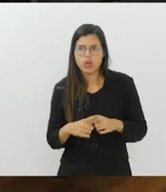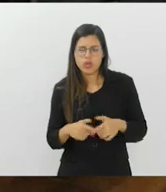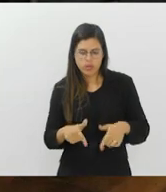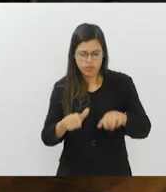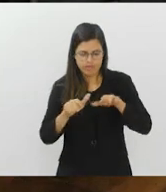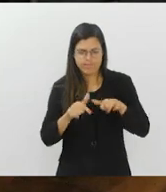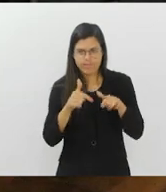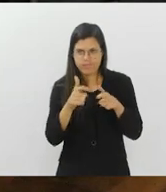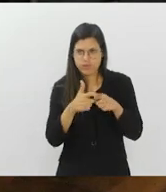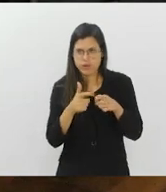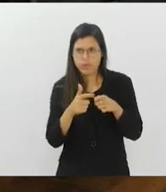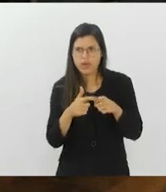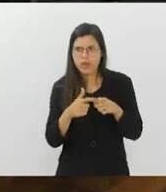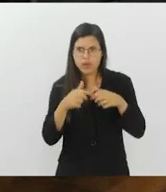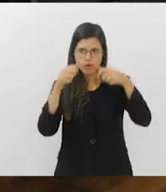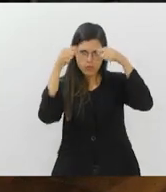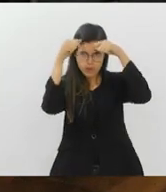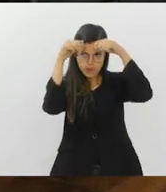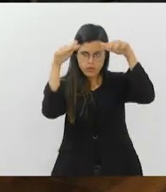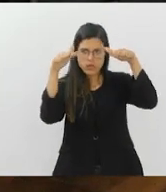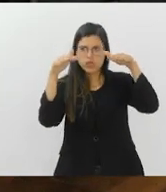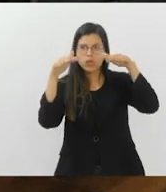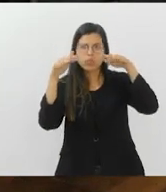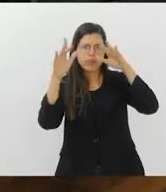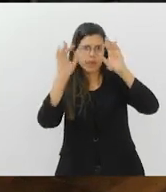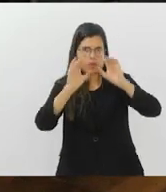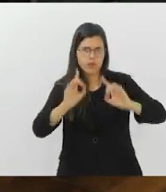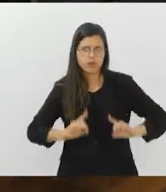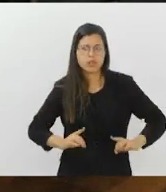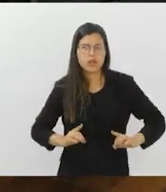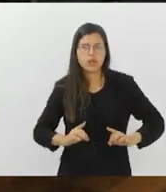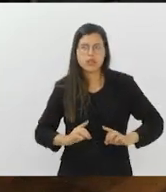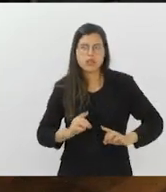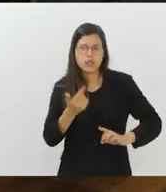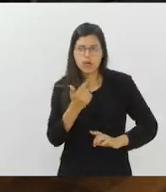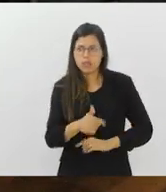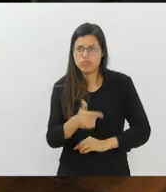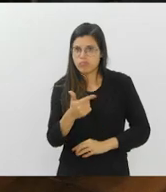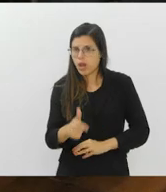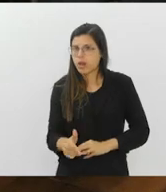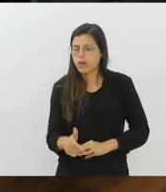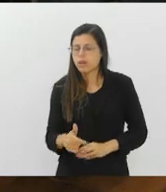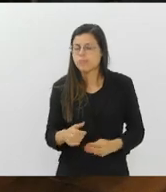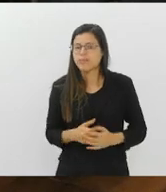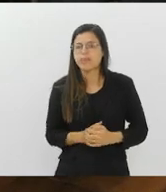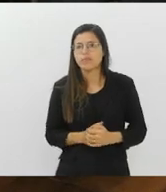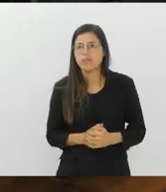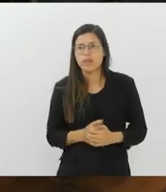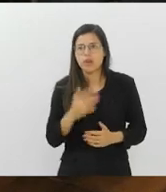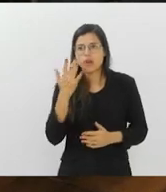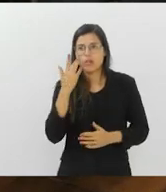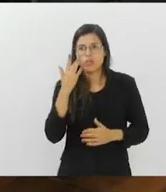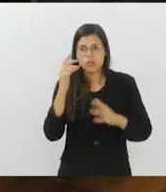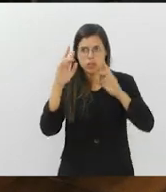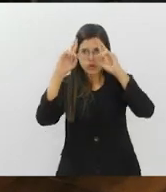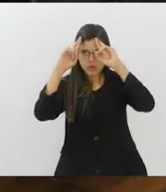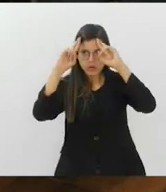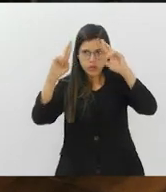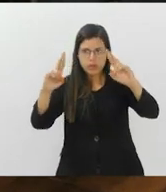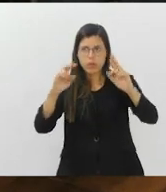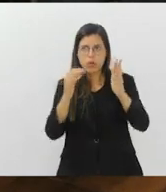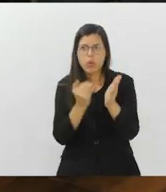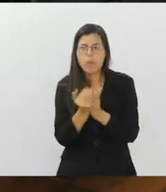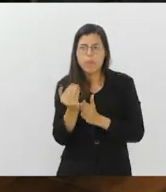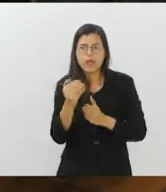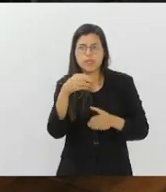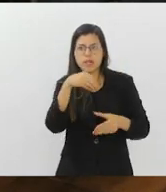físico, PCDs, não existe, tá? Em primeiro lugar. Eu acho que o respeito já começa ali dentro, de